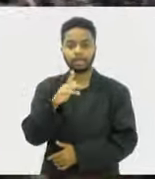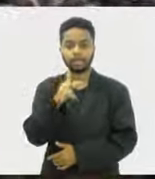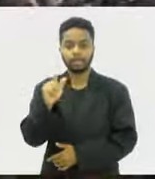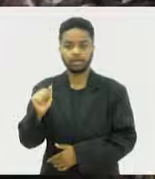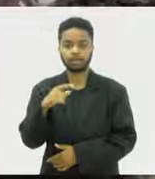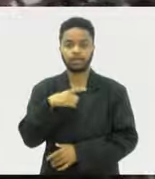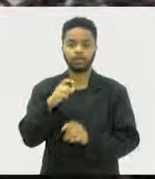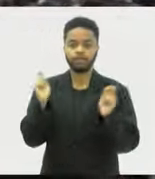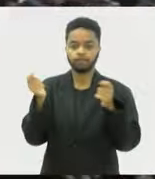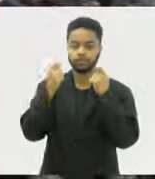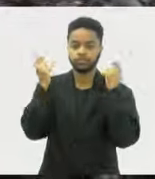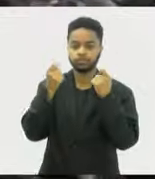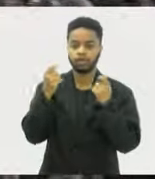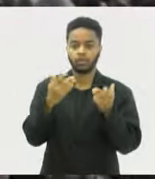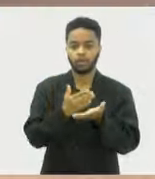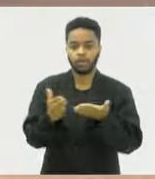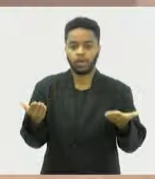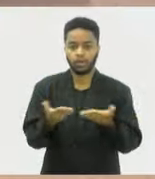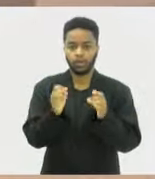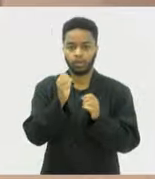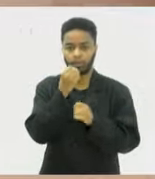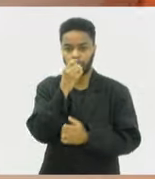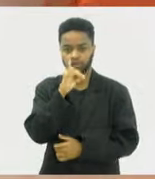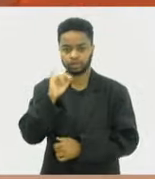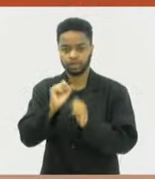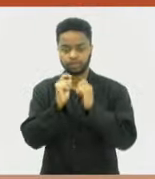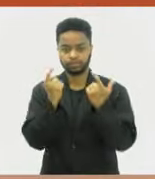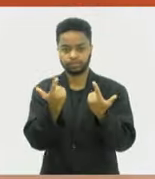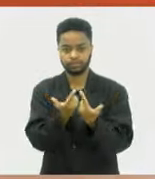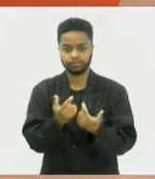Dia Alerj começa agora.